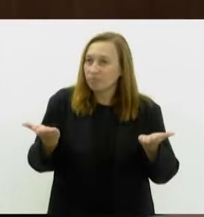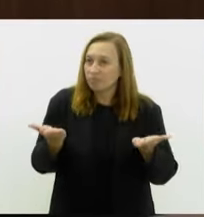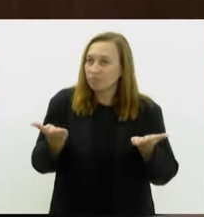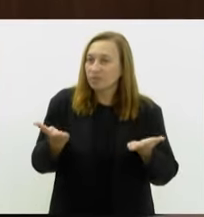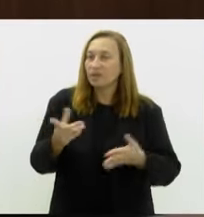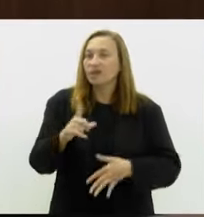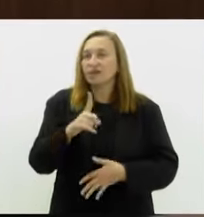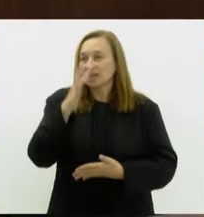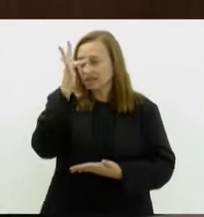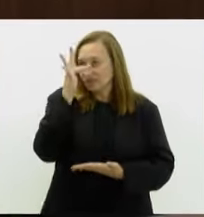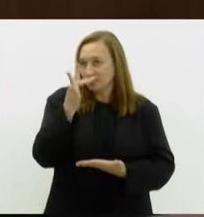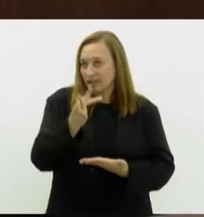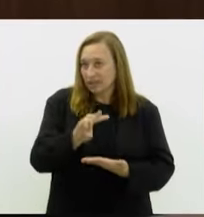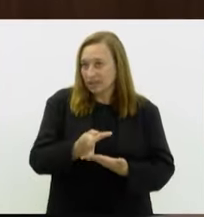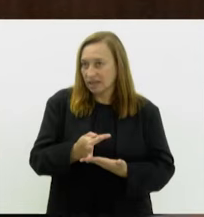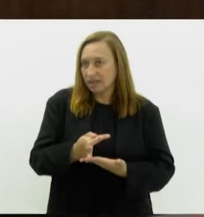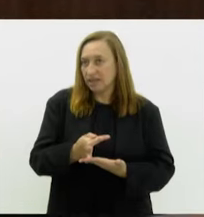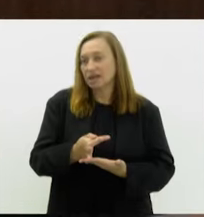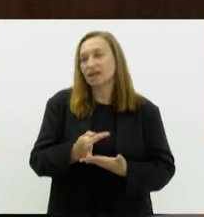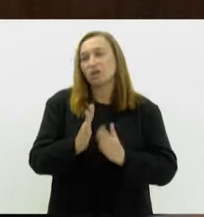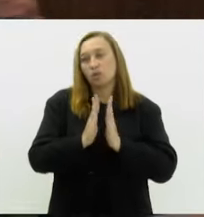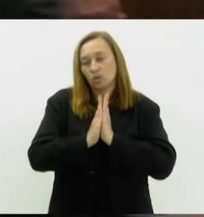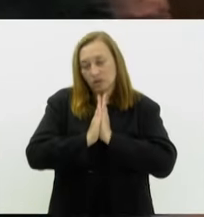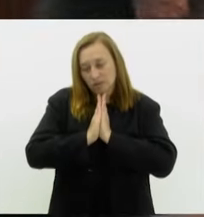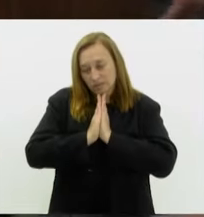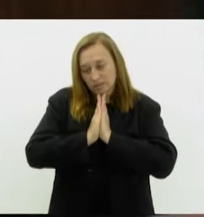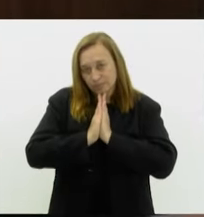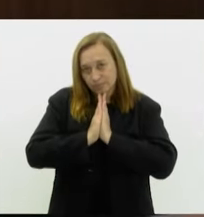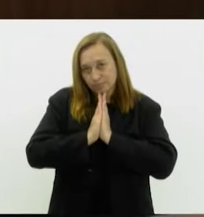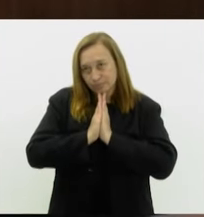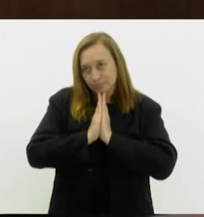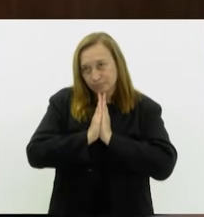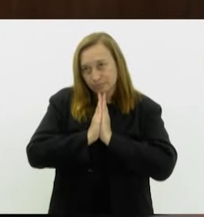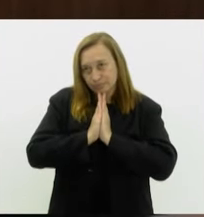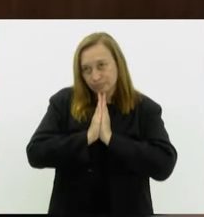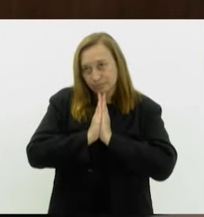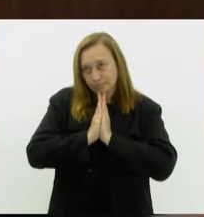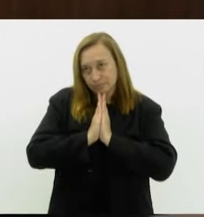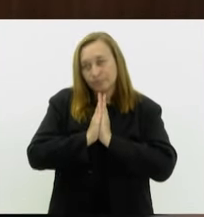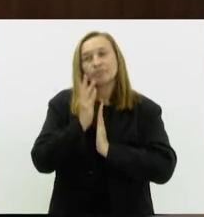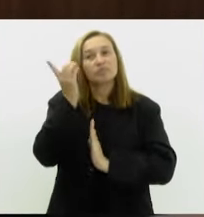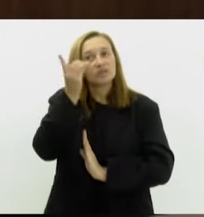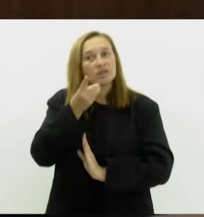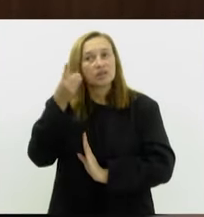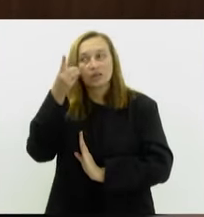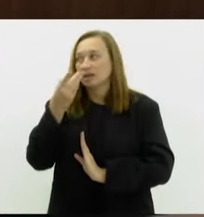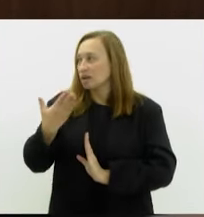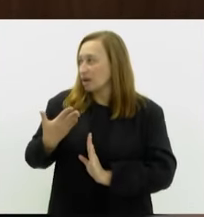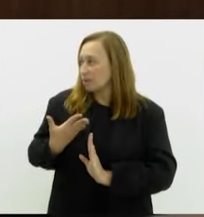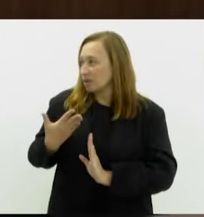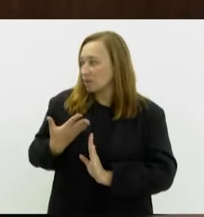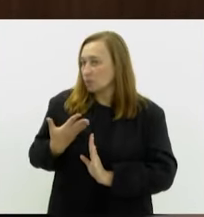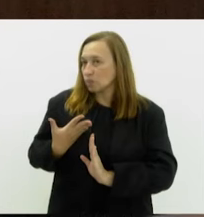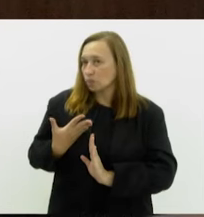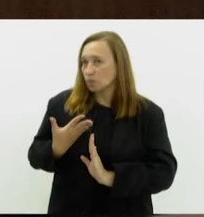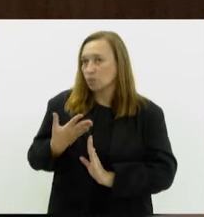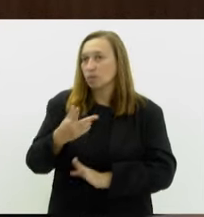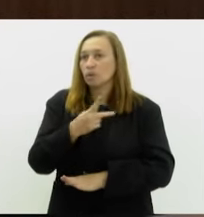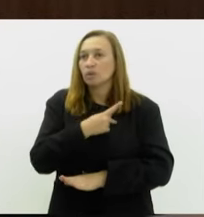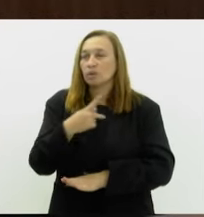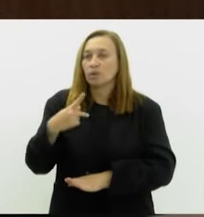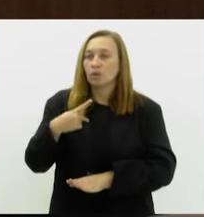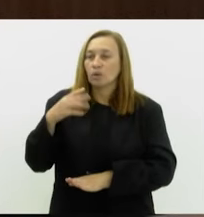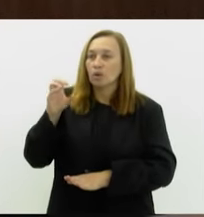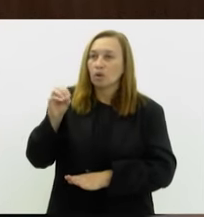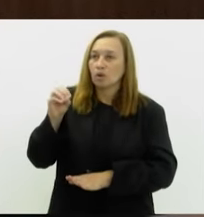bastante fé para orarem pelo nosso deputado, colega, o pastor